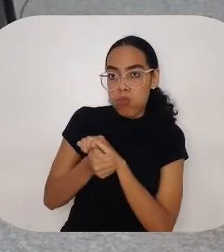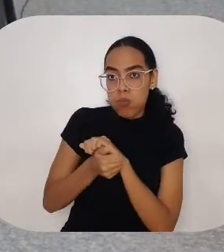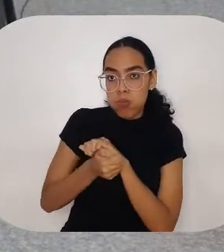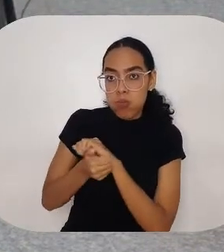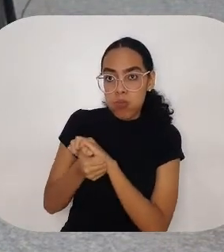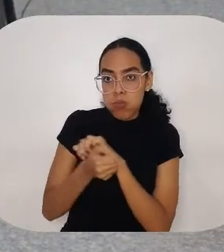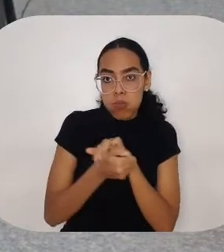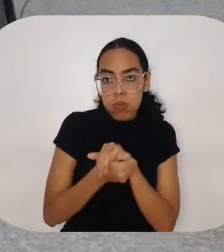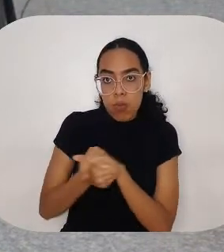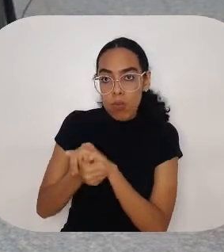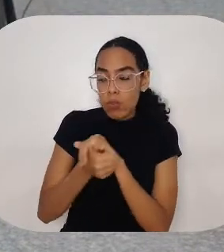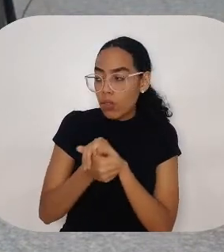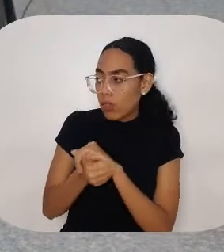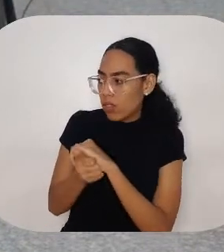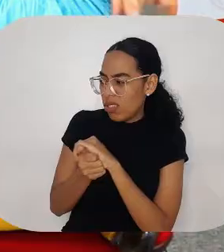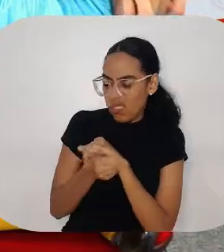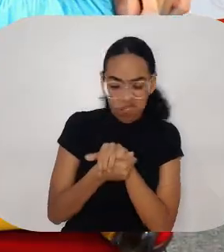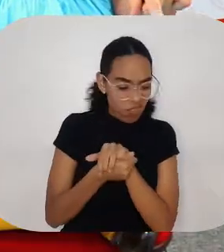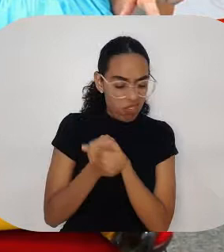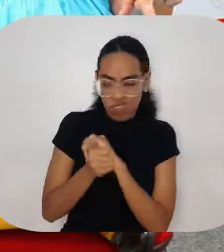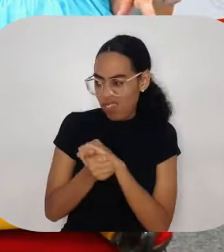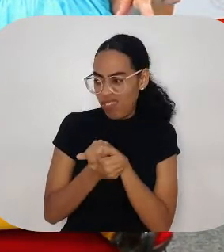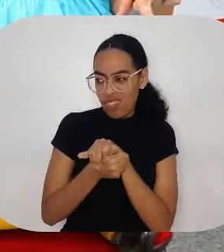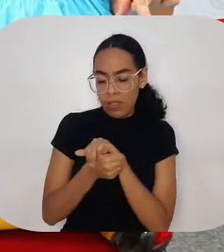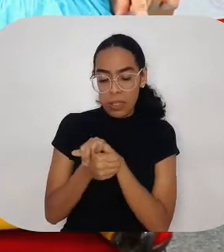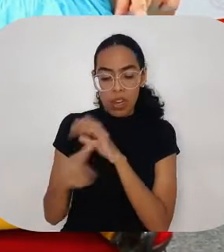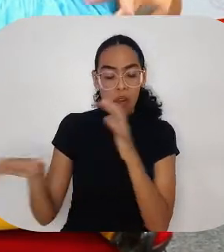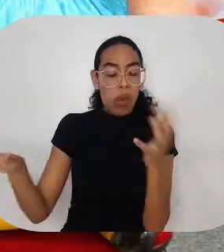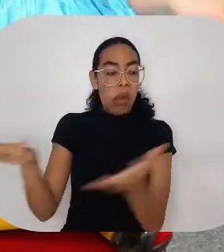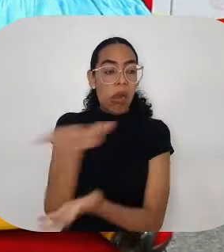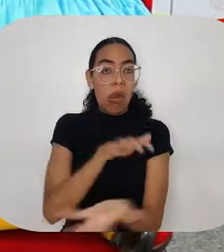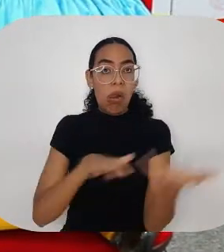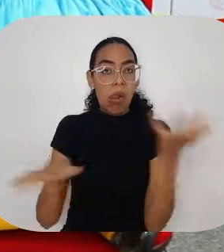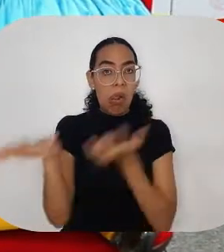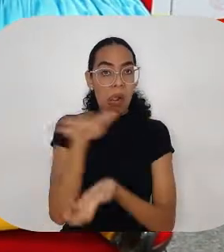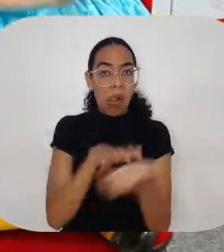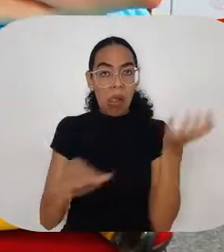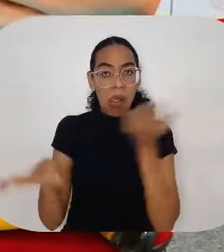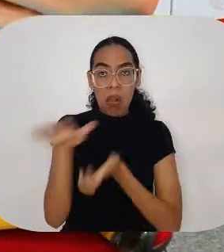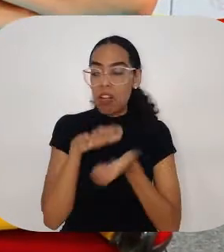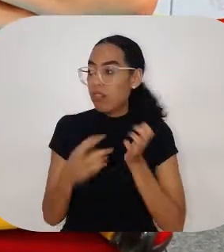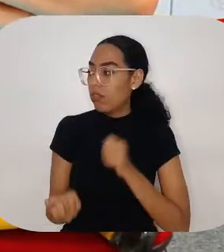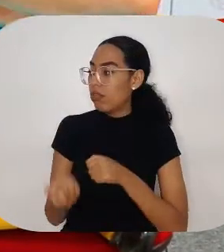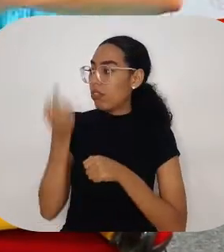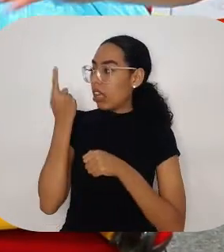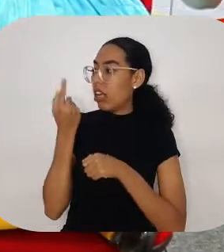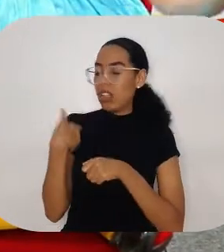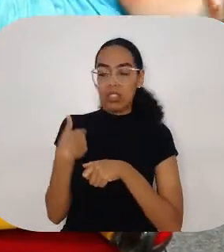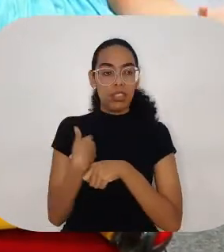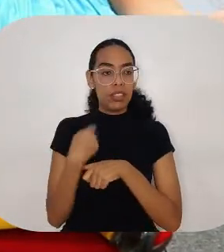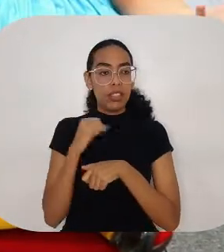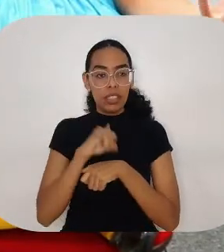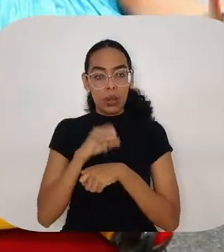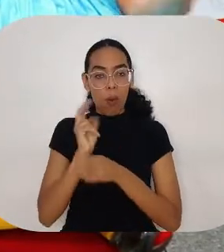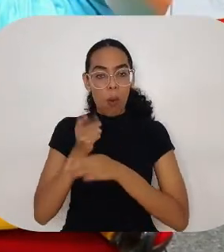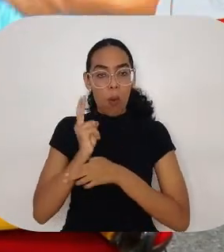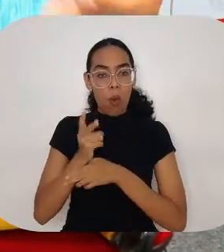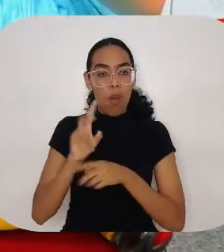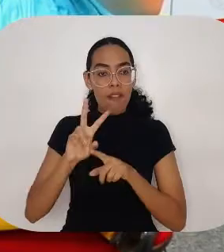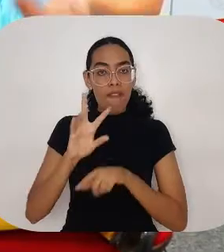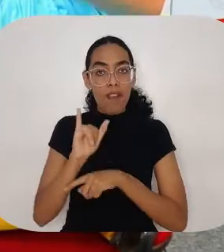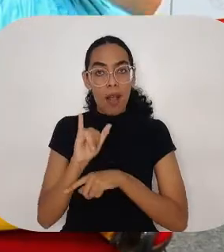vem, percebeu que se continuasse daquele jeito, não ia mais era ter São João. O São João ia,